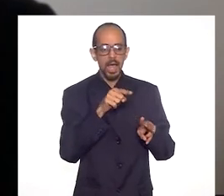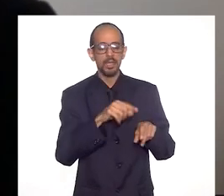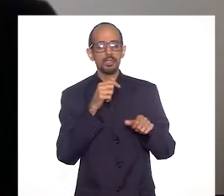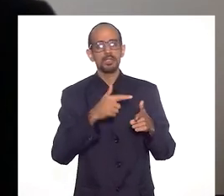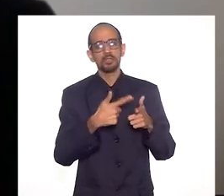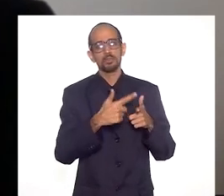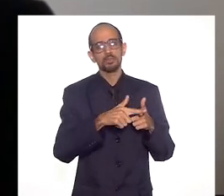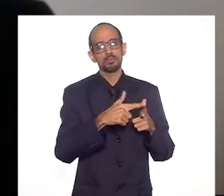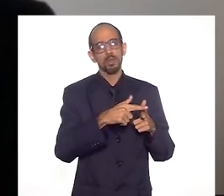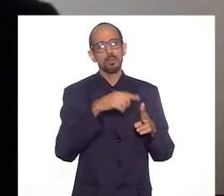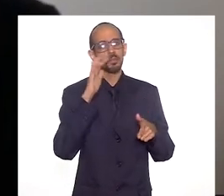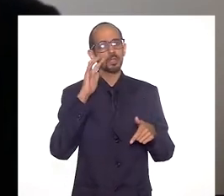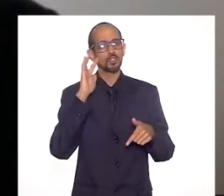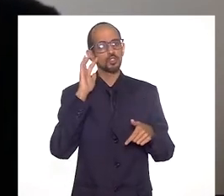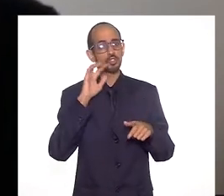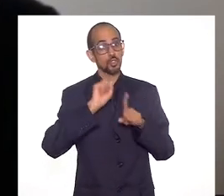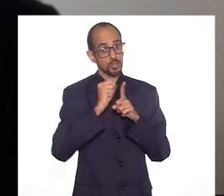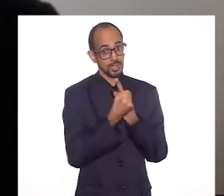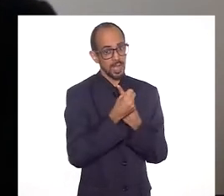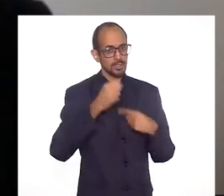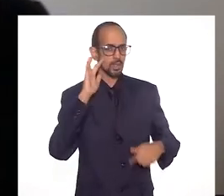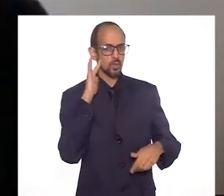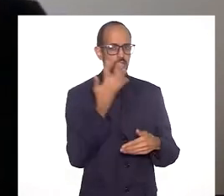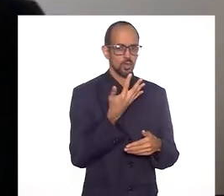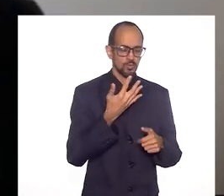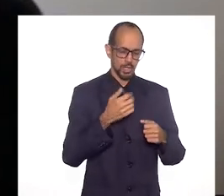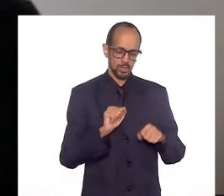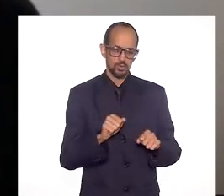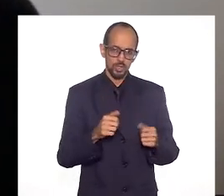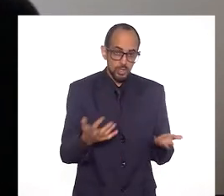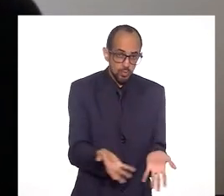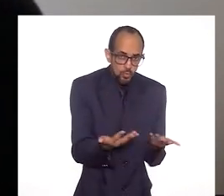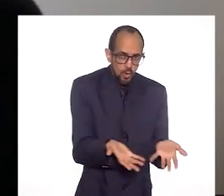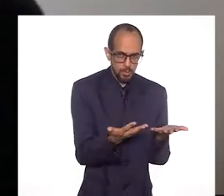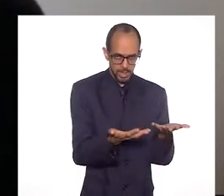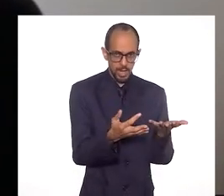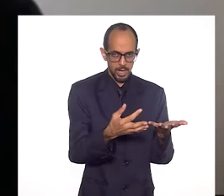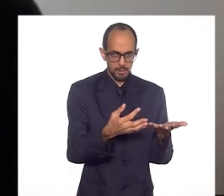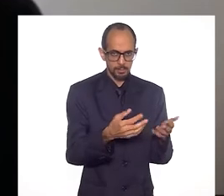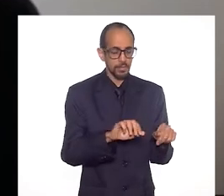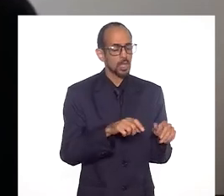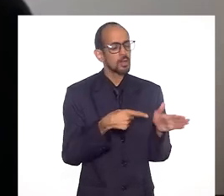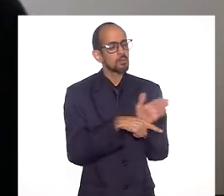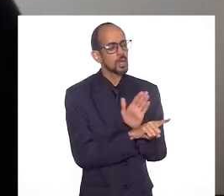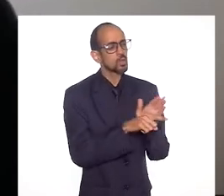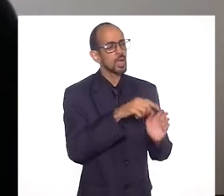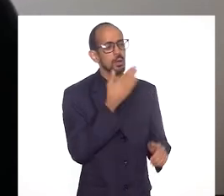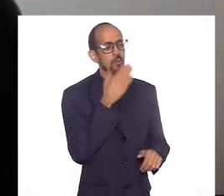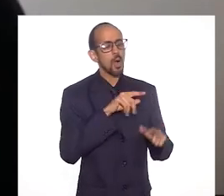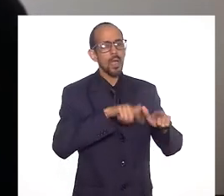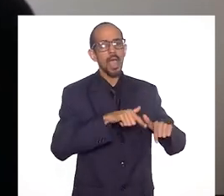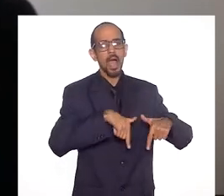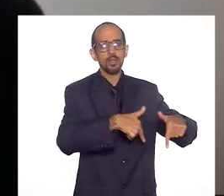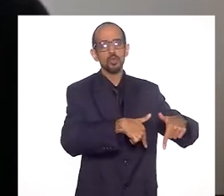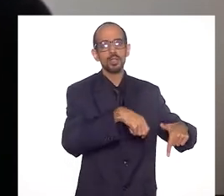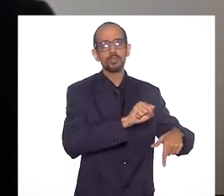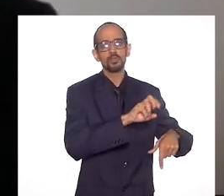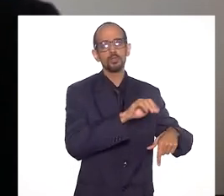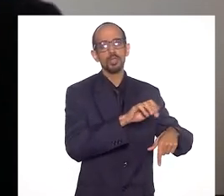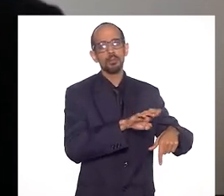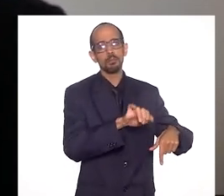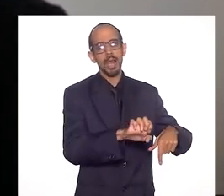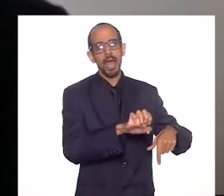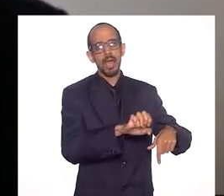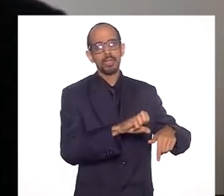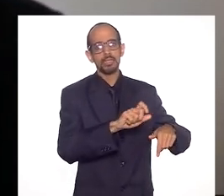problemas sociais importantes e que precisam, sim, estar sendo alimentados. Então, hoje, qual é a atuação do Sebrae nesse cenário dos negócios de